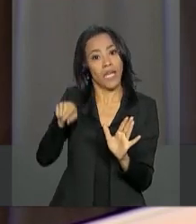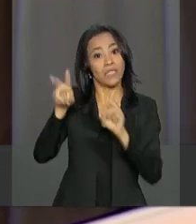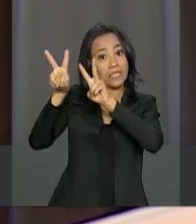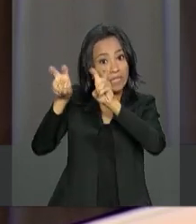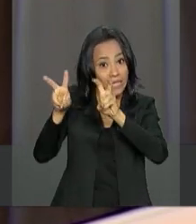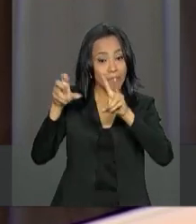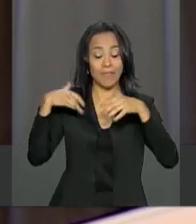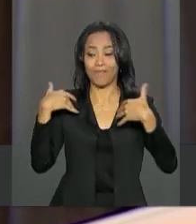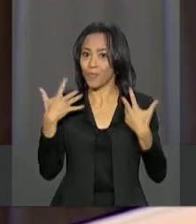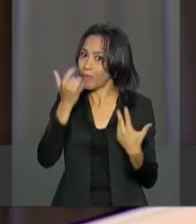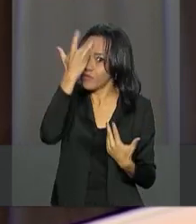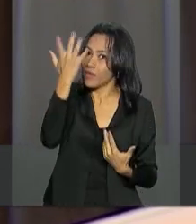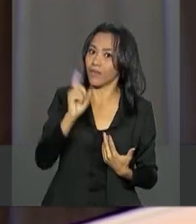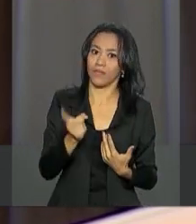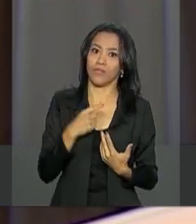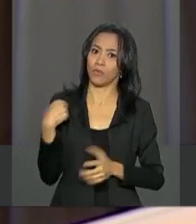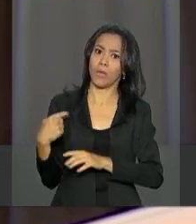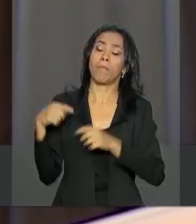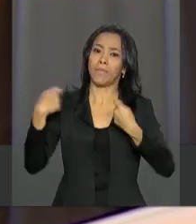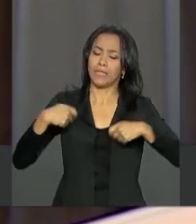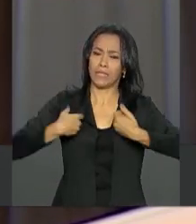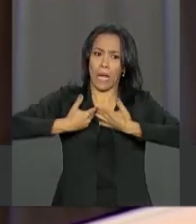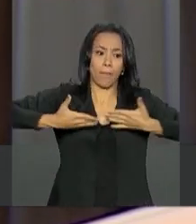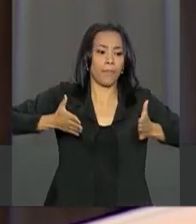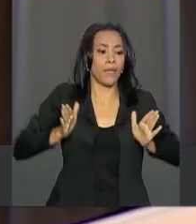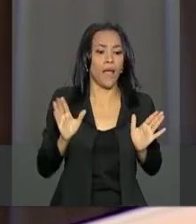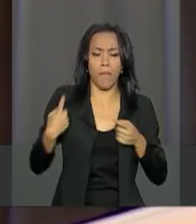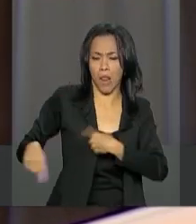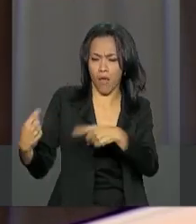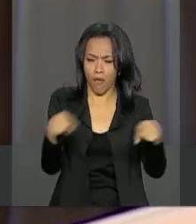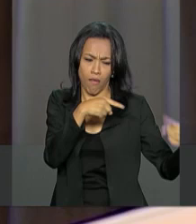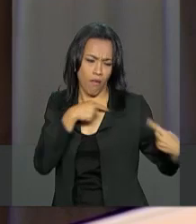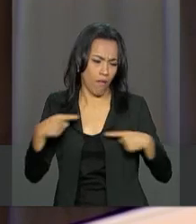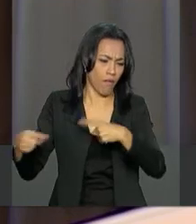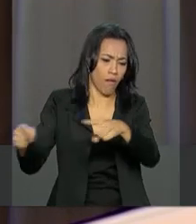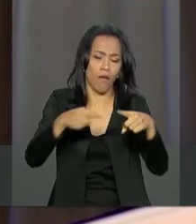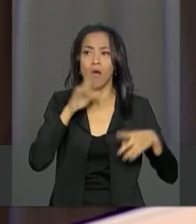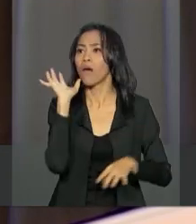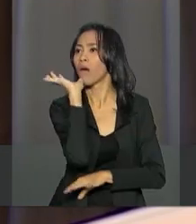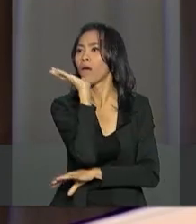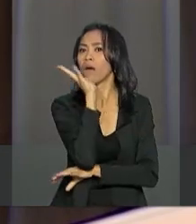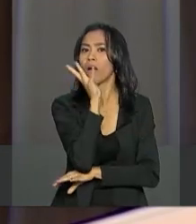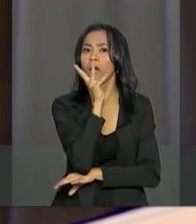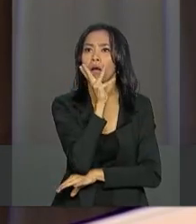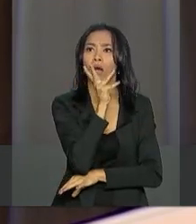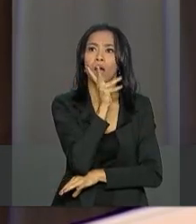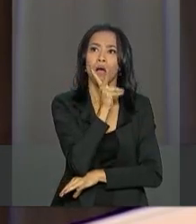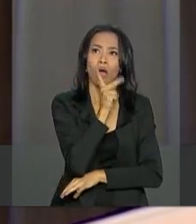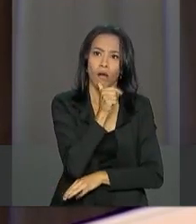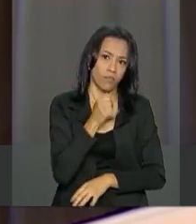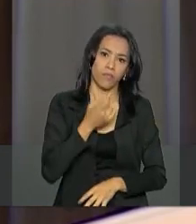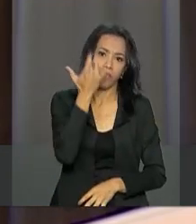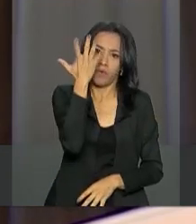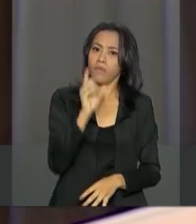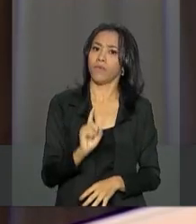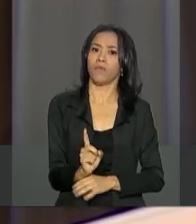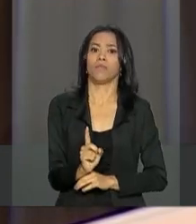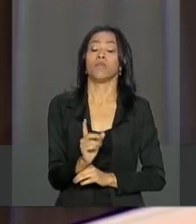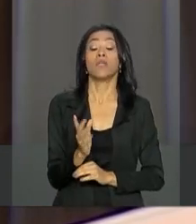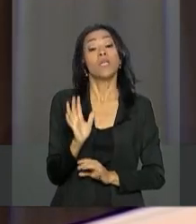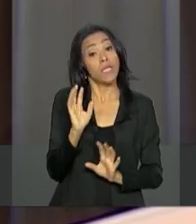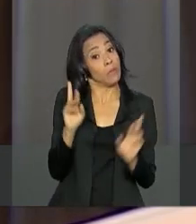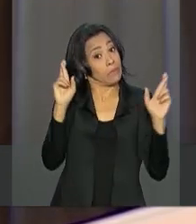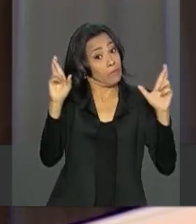controvertido e merece um mais amplo debate. Mas não haverá, penso eu, presidente que venha, no ano que